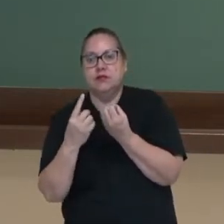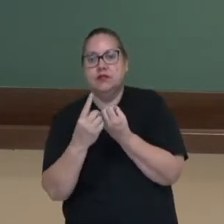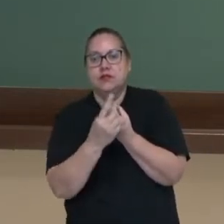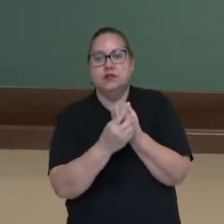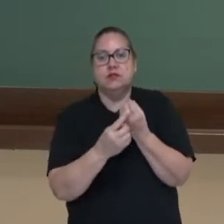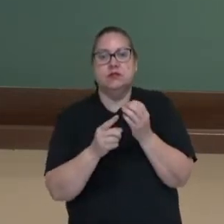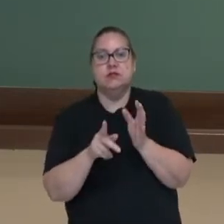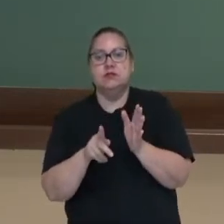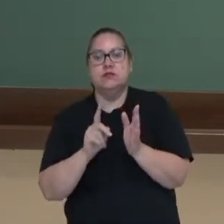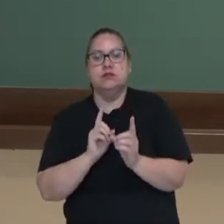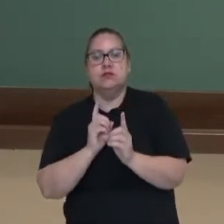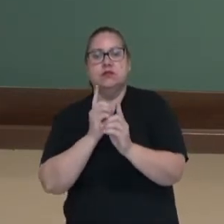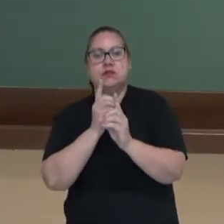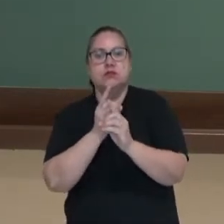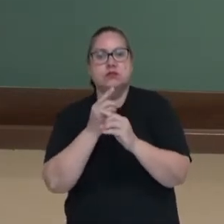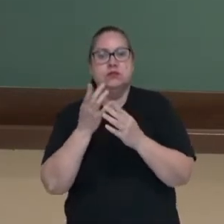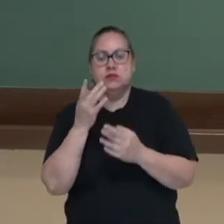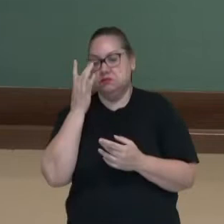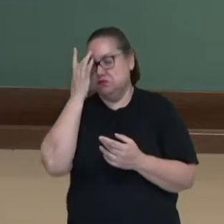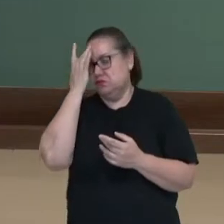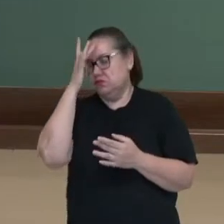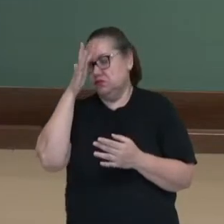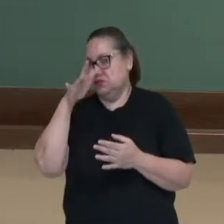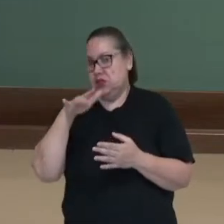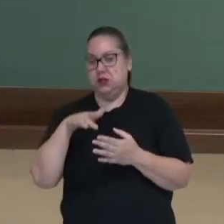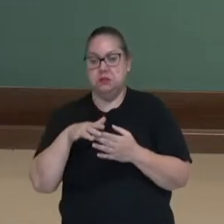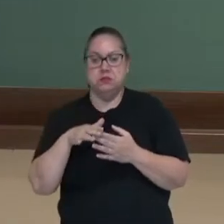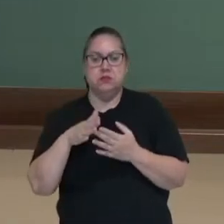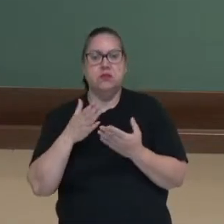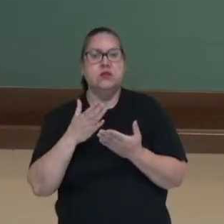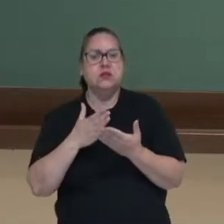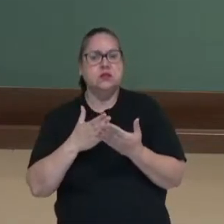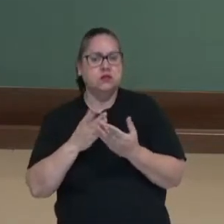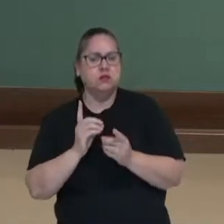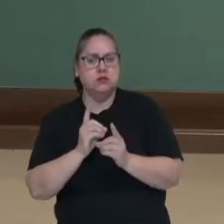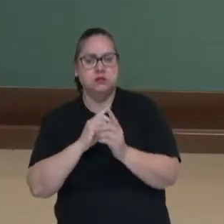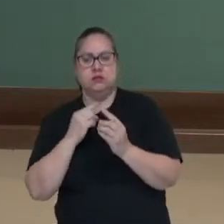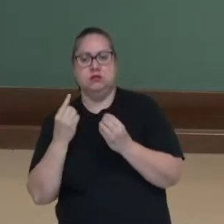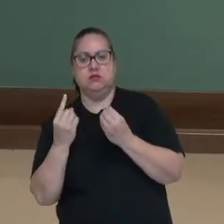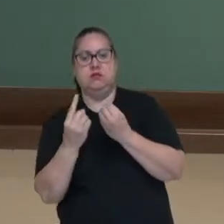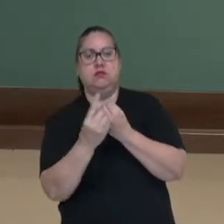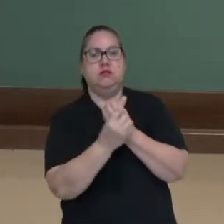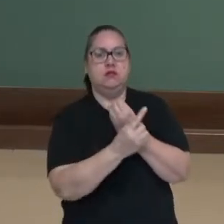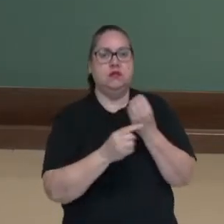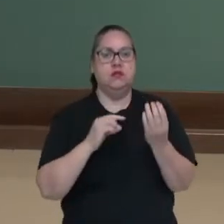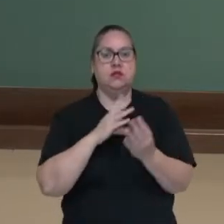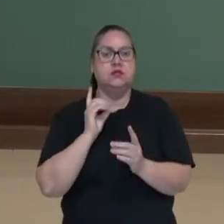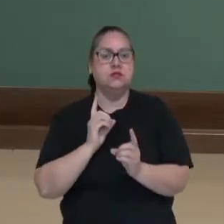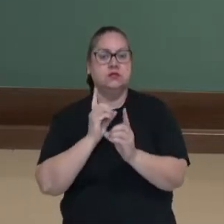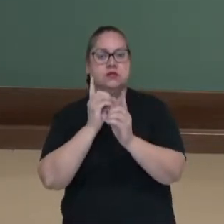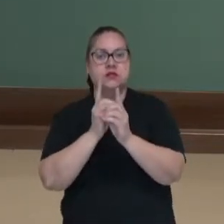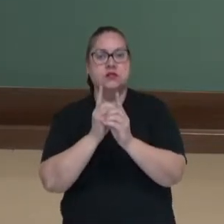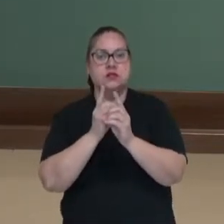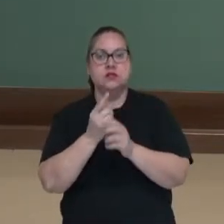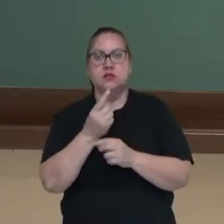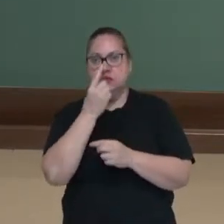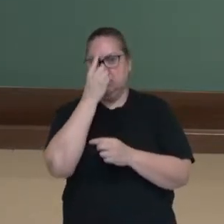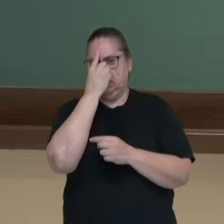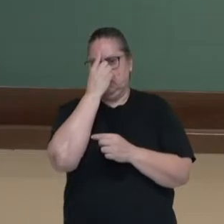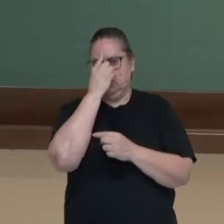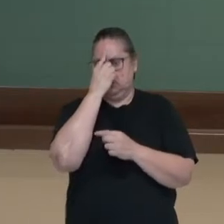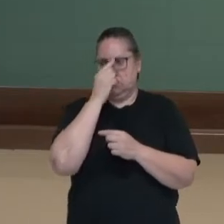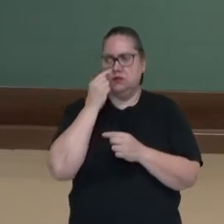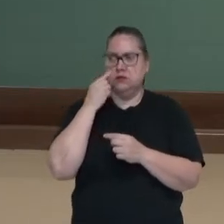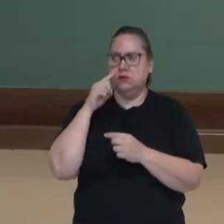encontrando a América. Ele não sabe disso ainda, não está nem na metade do caminho, mas ele achou que tinha dado a volta ao planeta e tinha chegado às Índias. Quando ele viu